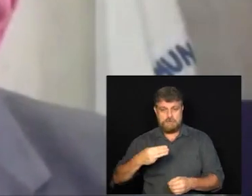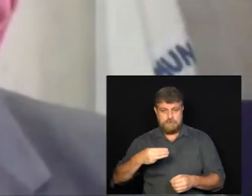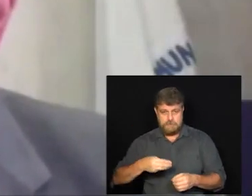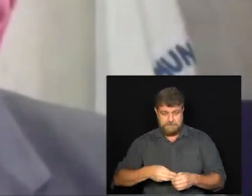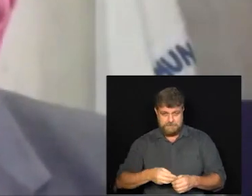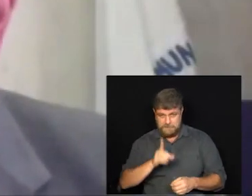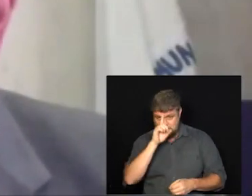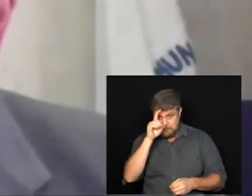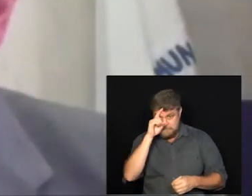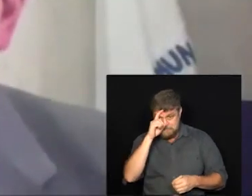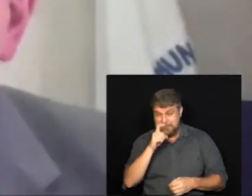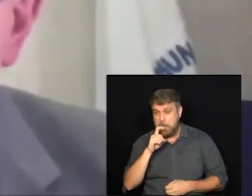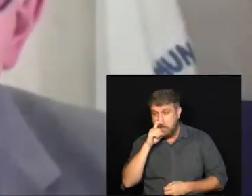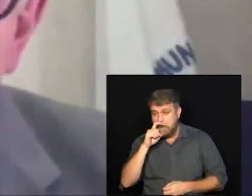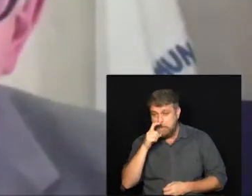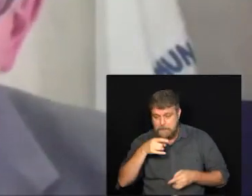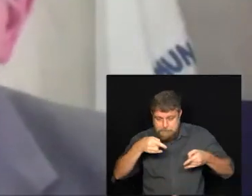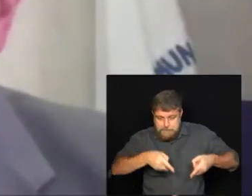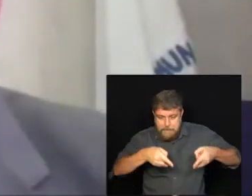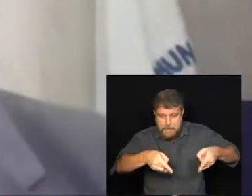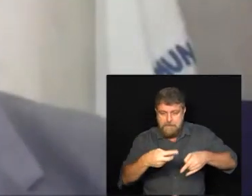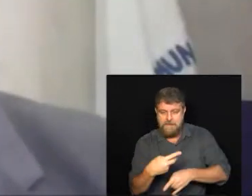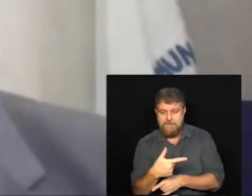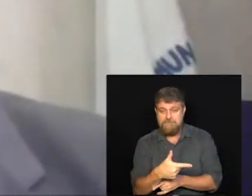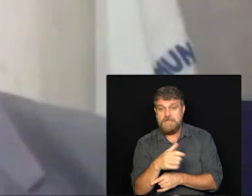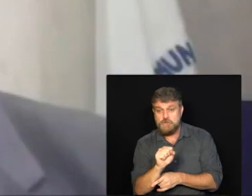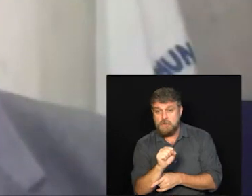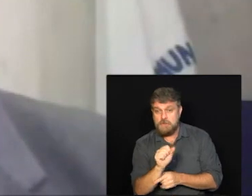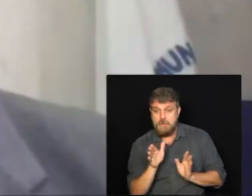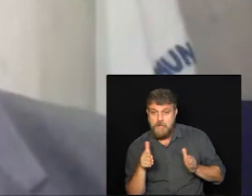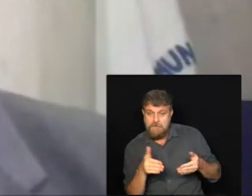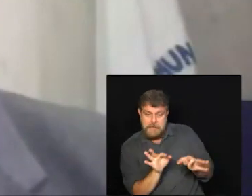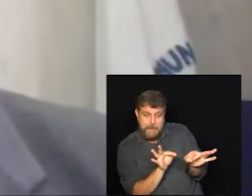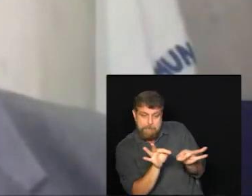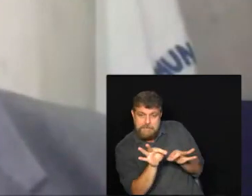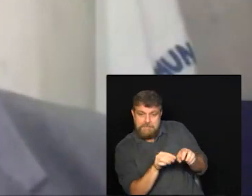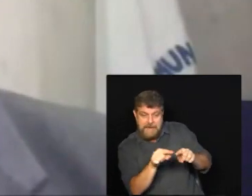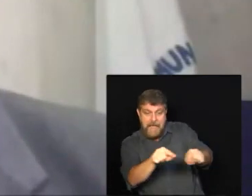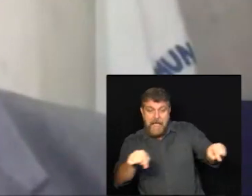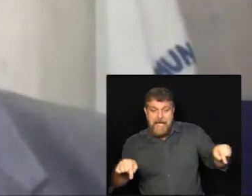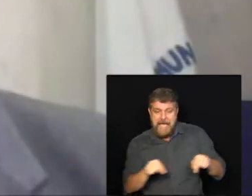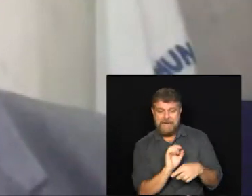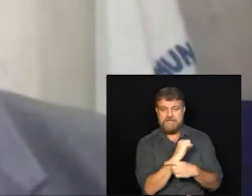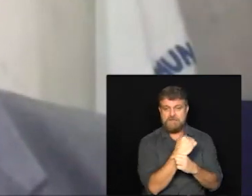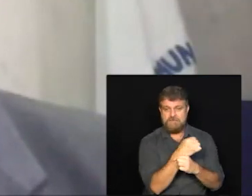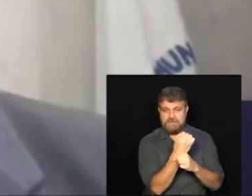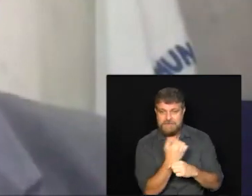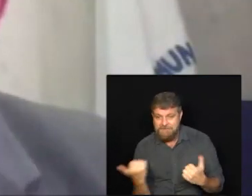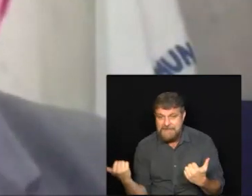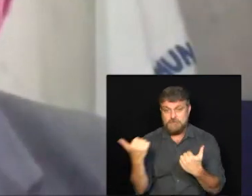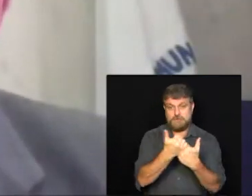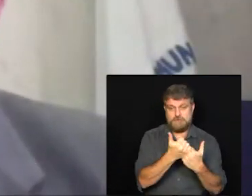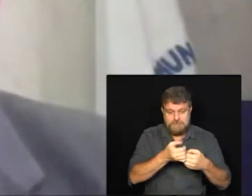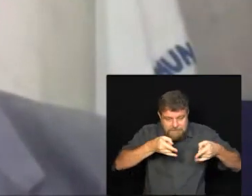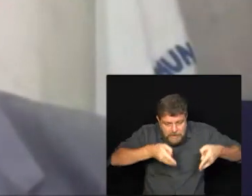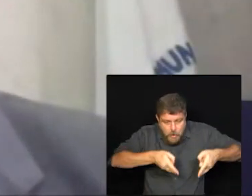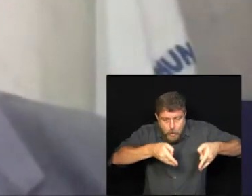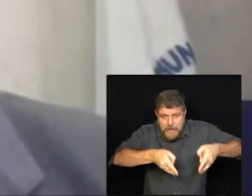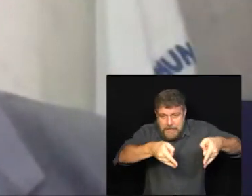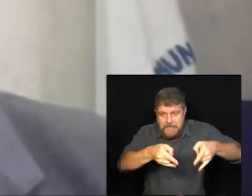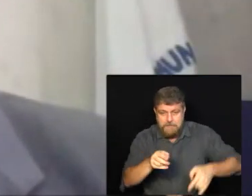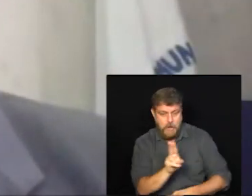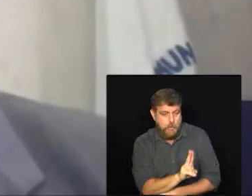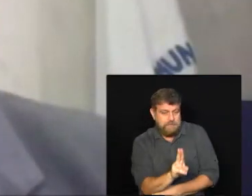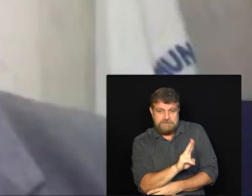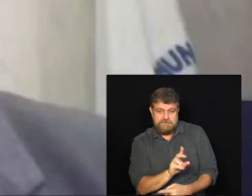com 28 leitos. Por que hospital de campanha? Porque ele está sendo montado numa área que era de fisioterapia do hospital, uma área que